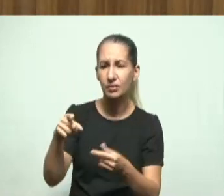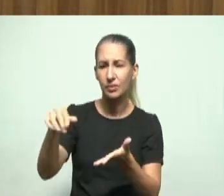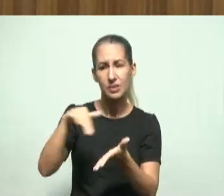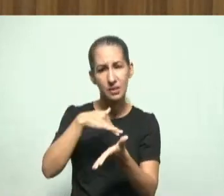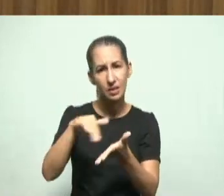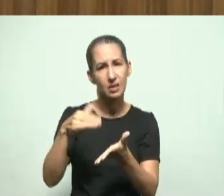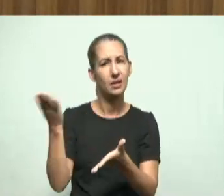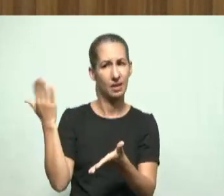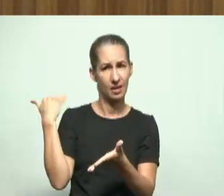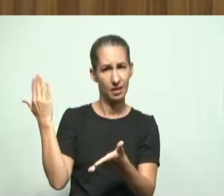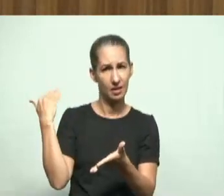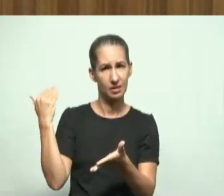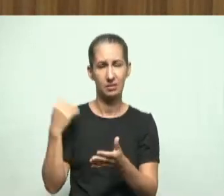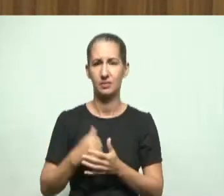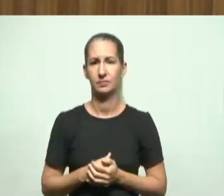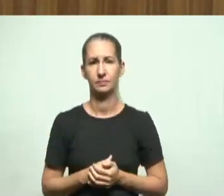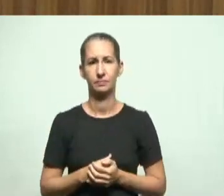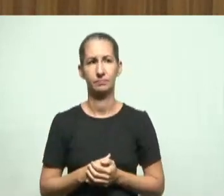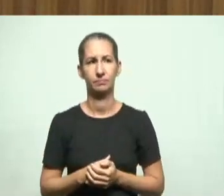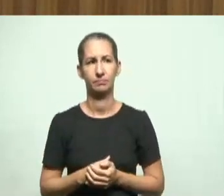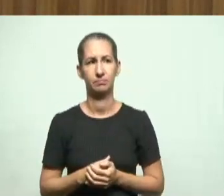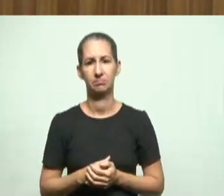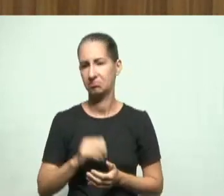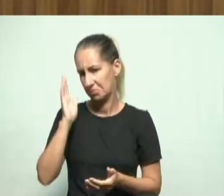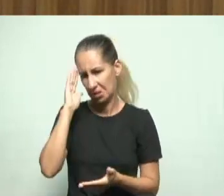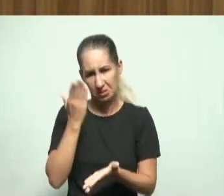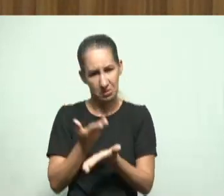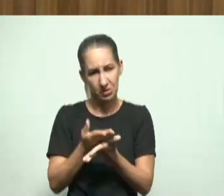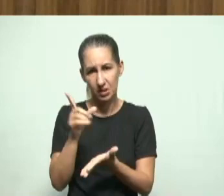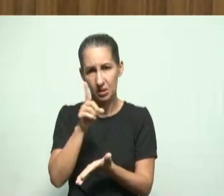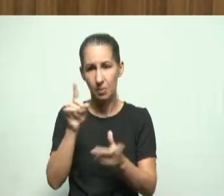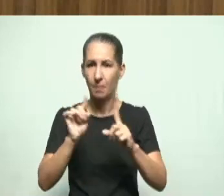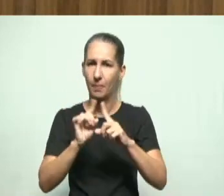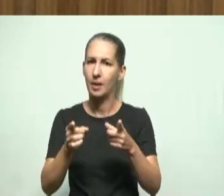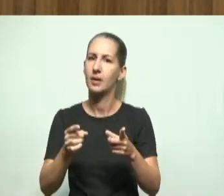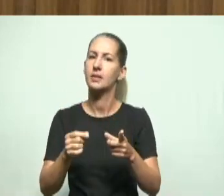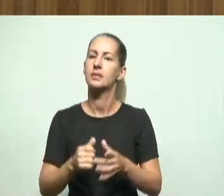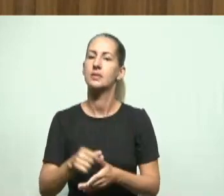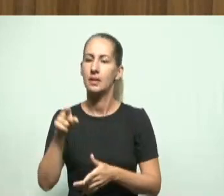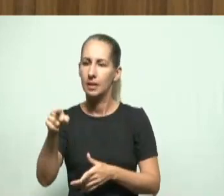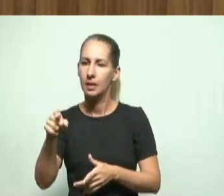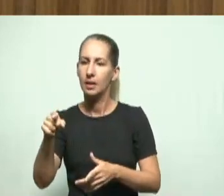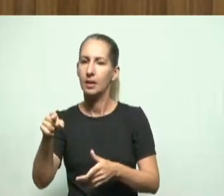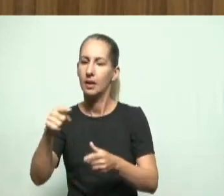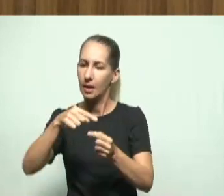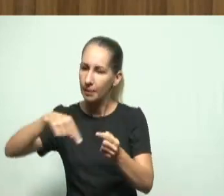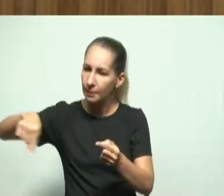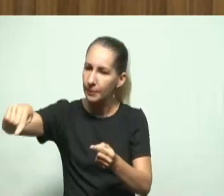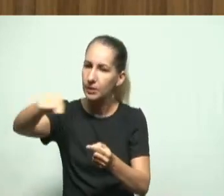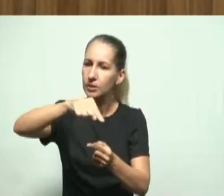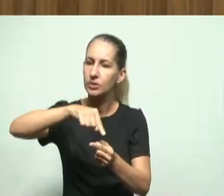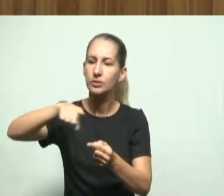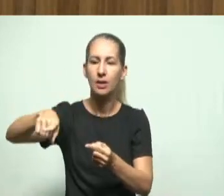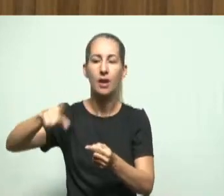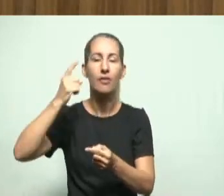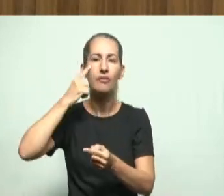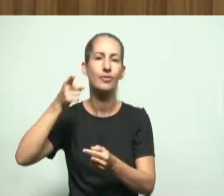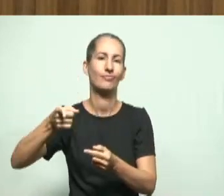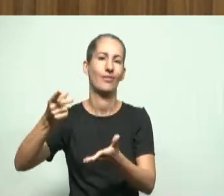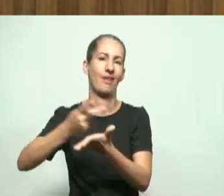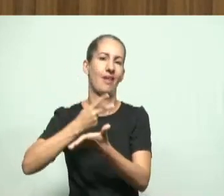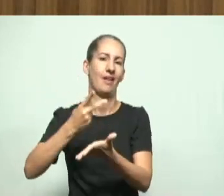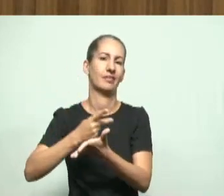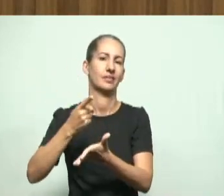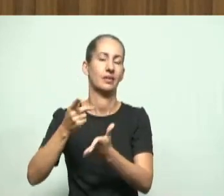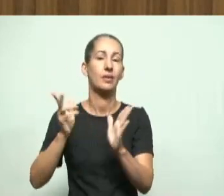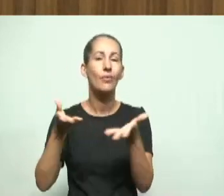secretário da época de junto não acreditou, mas a gente abriu lá a pista e constatou que estava errada a obra. E hoje